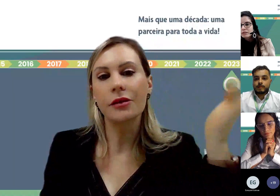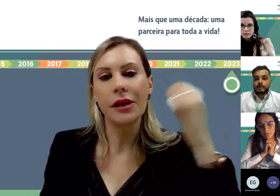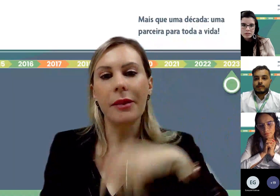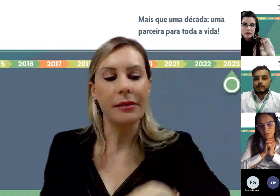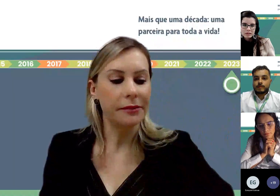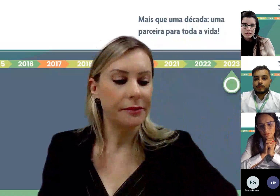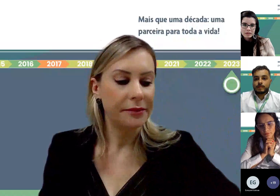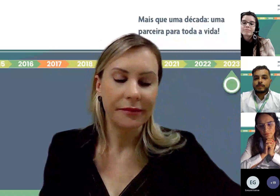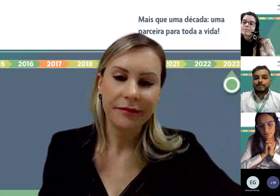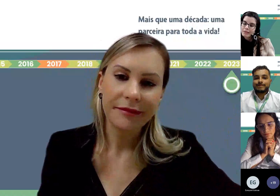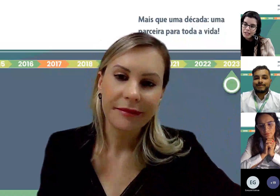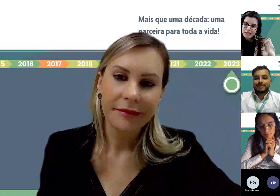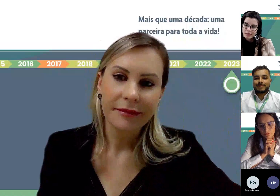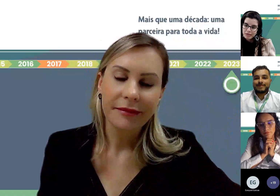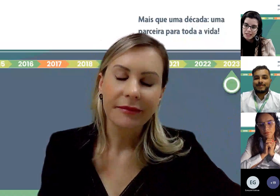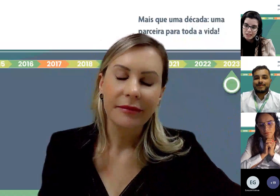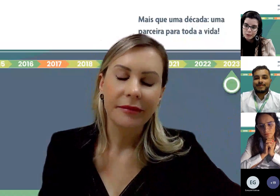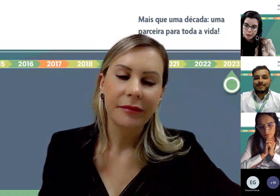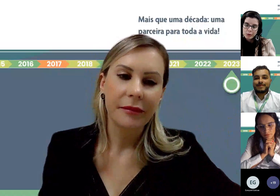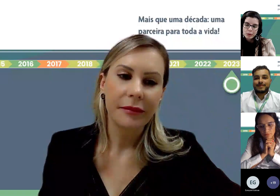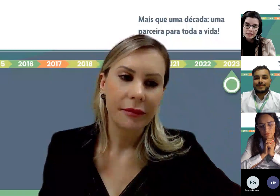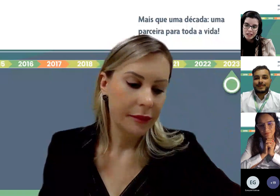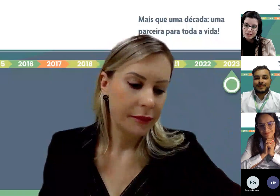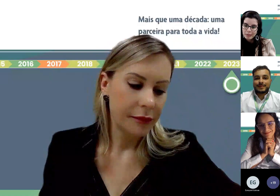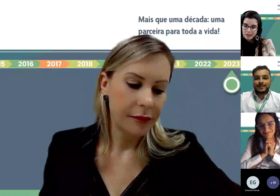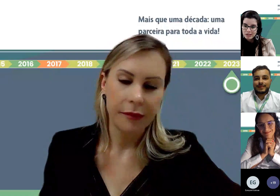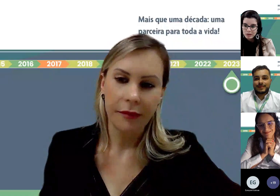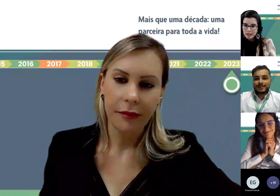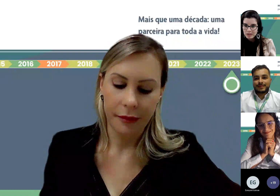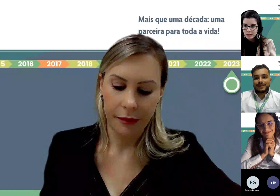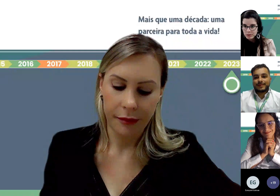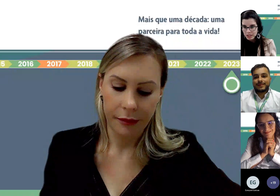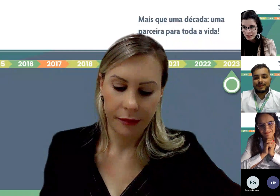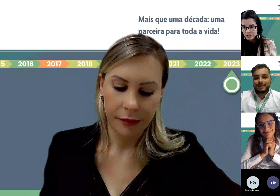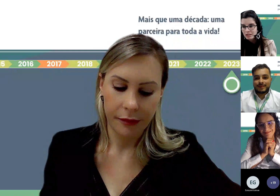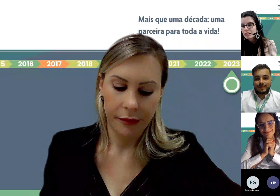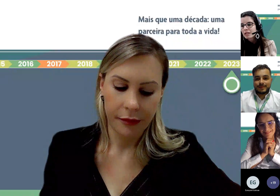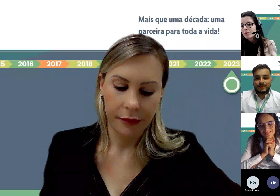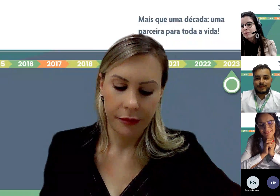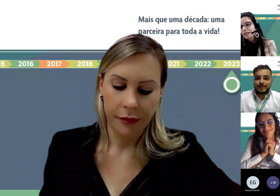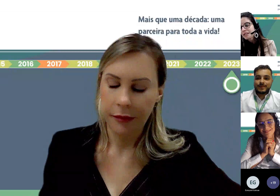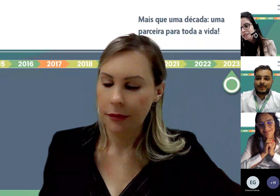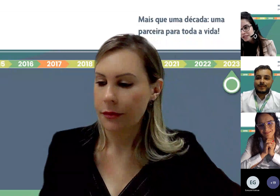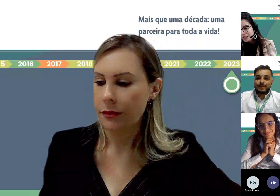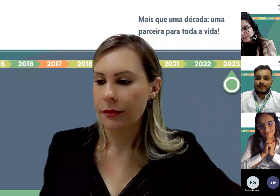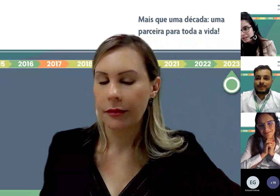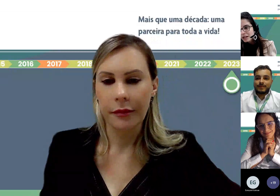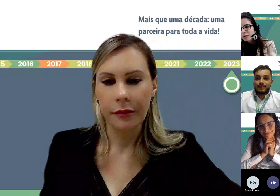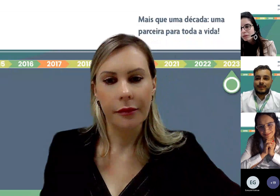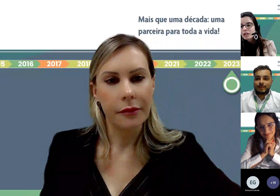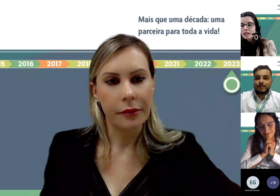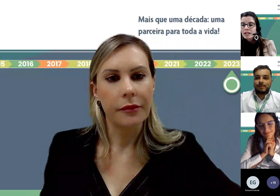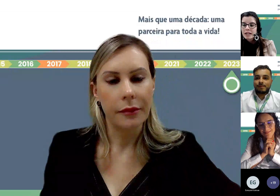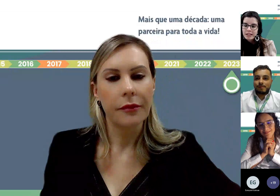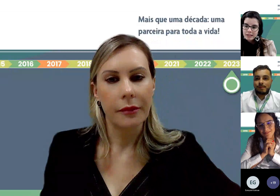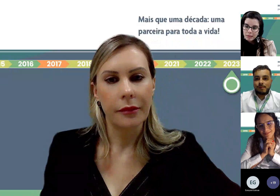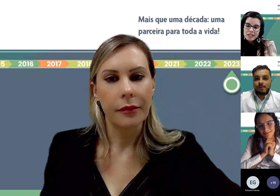fazem adesão contato. também. Isso, é verdade. Eu coloquei o contato da Patrícia e do Thalisson no chat, para quem quiser fazer